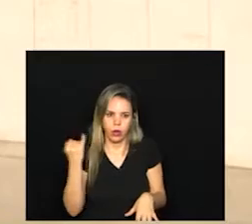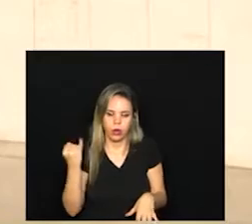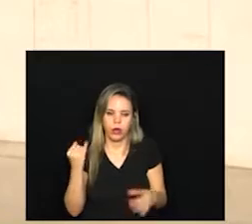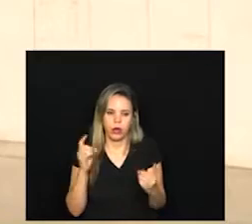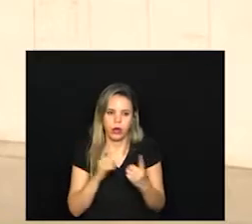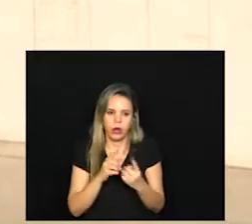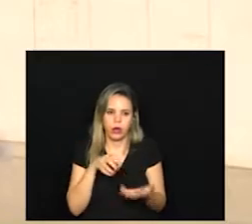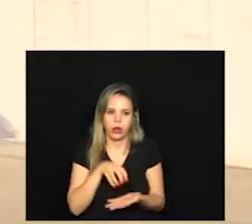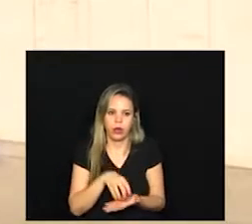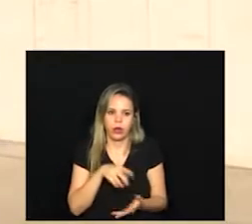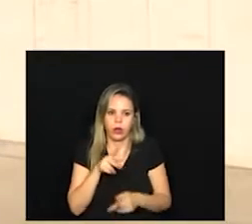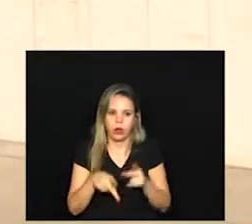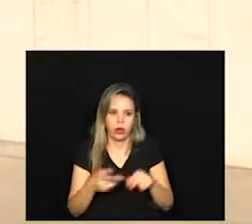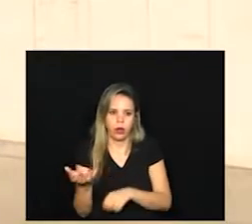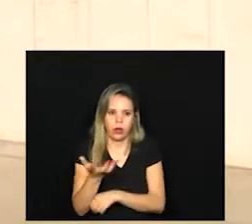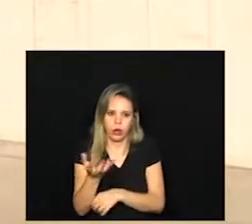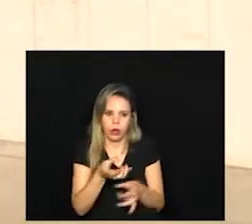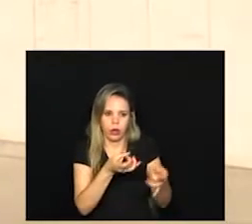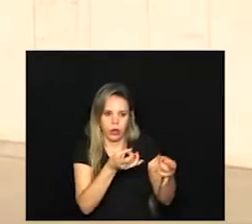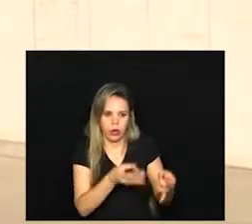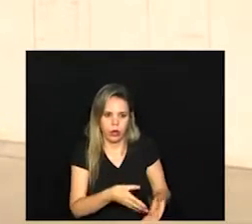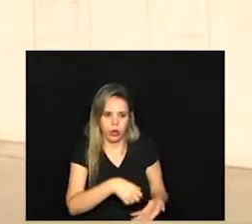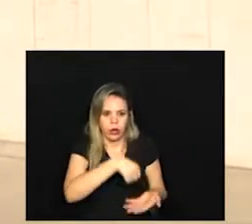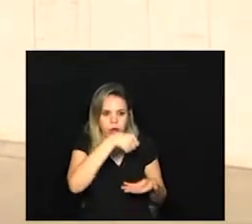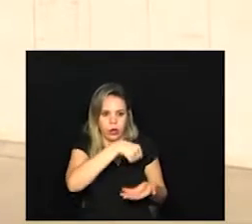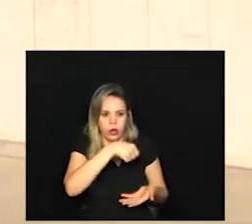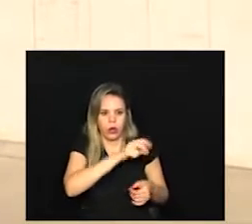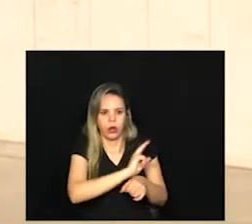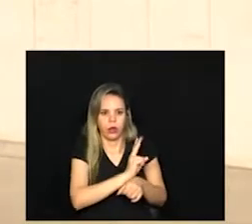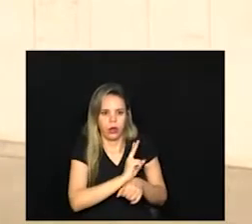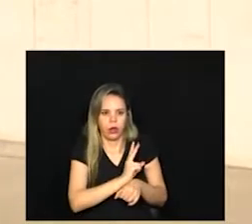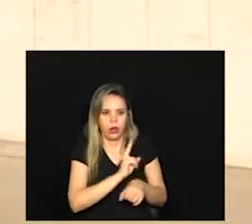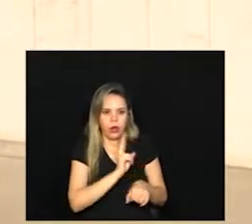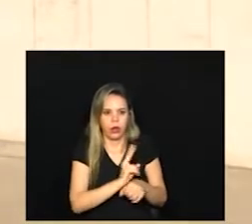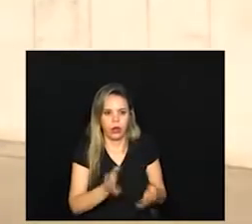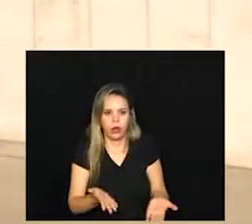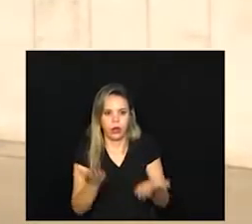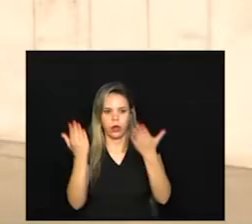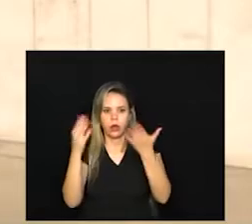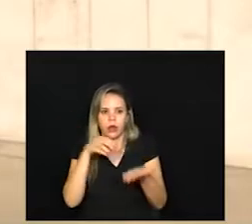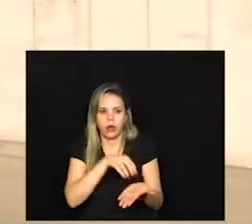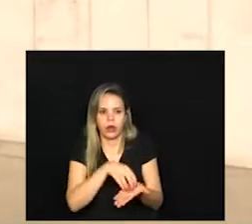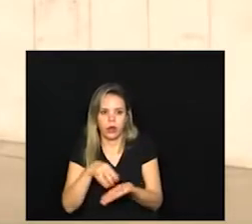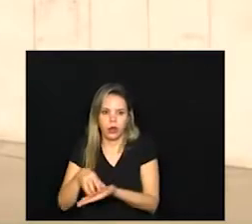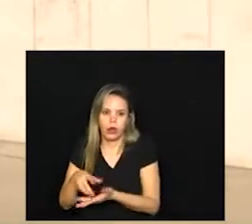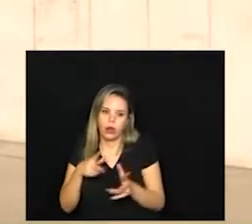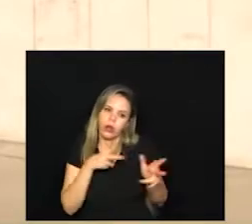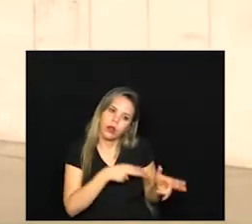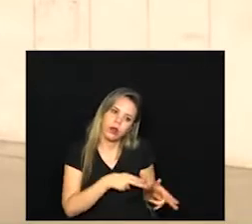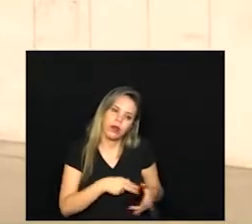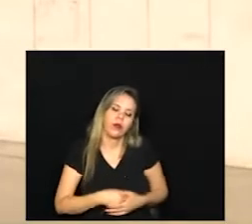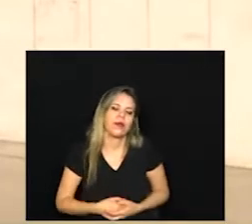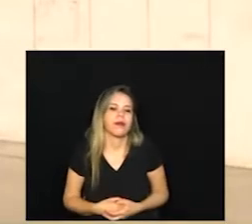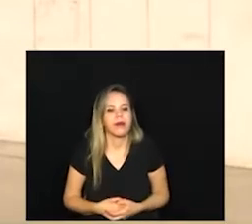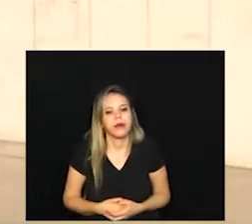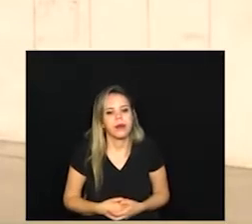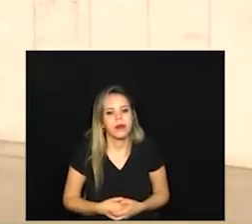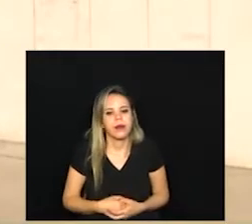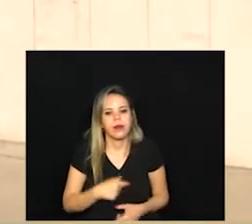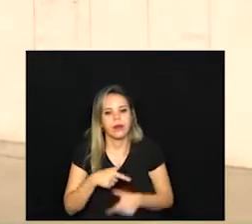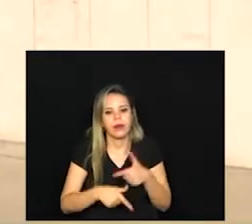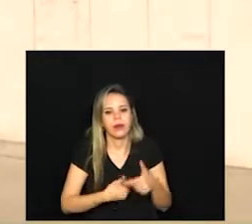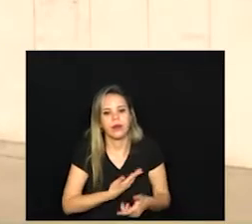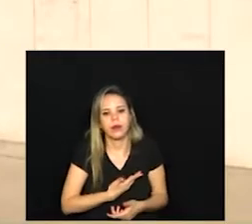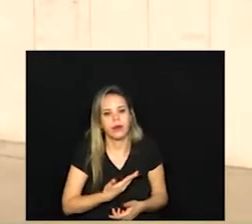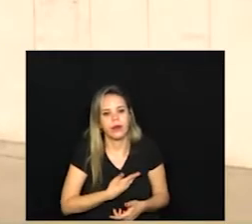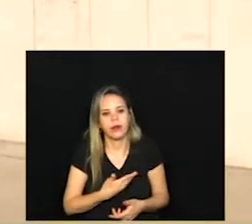as pessoas em situação de rua podem deixar seus pertences com segurança e podem ir até os abrigos. Operação Amigo